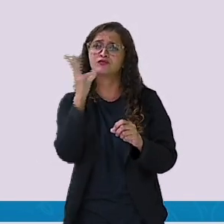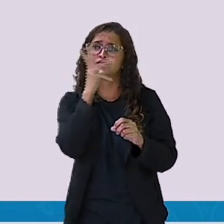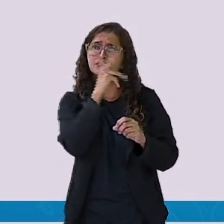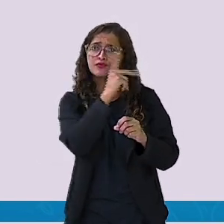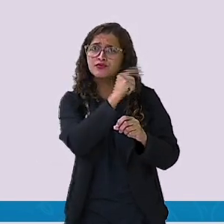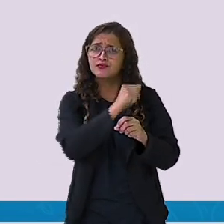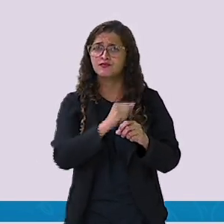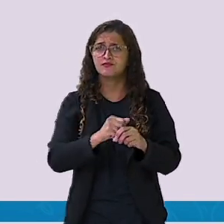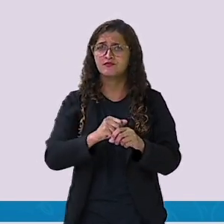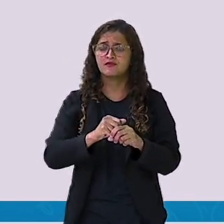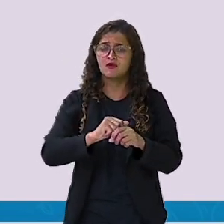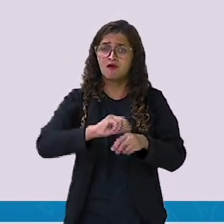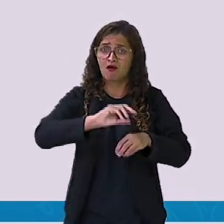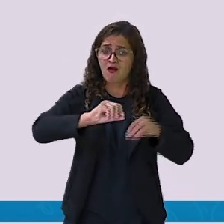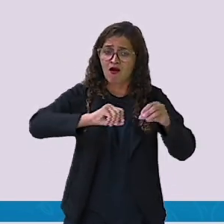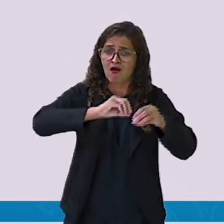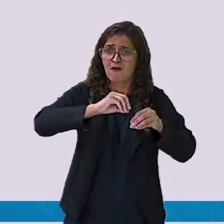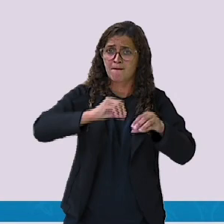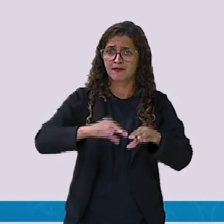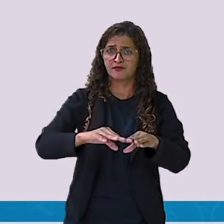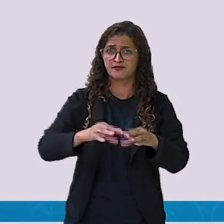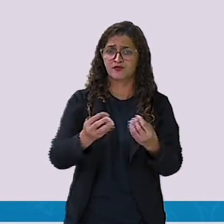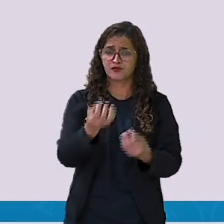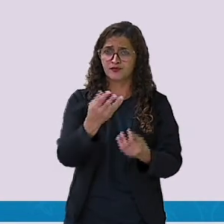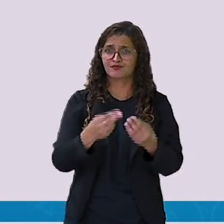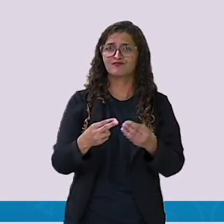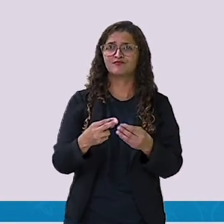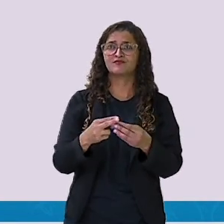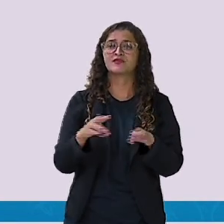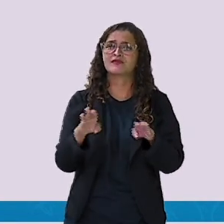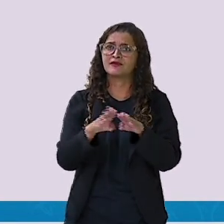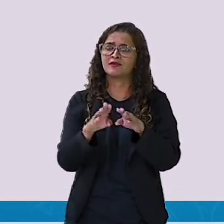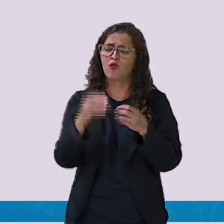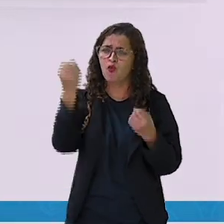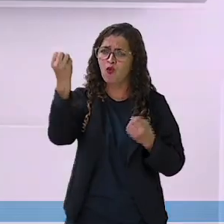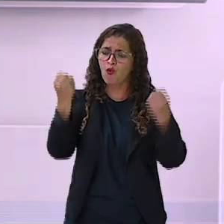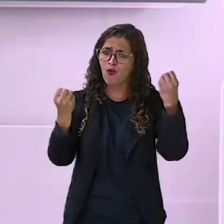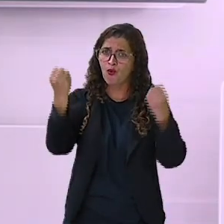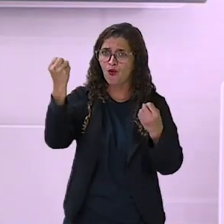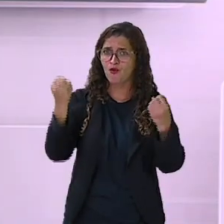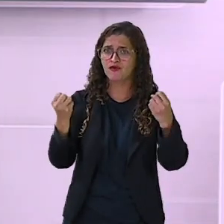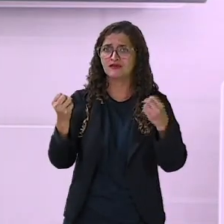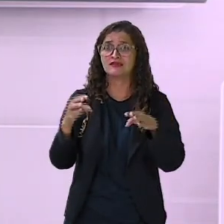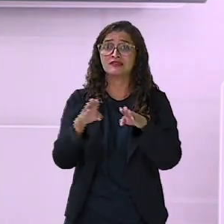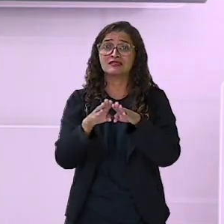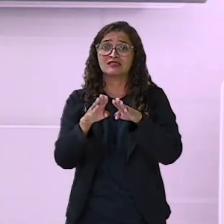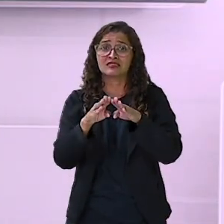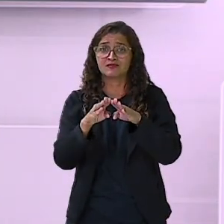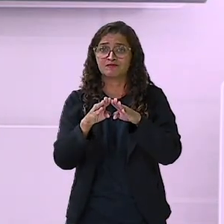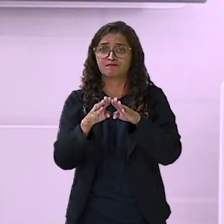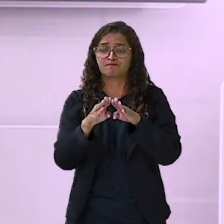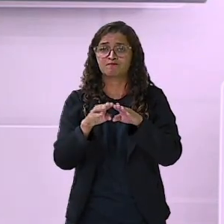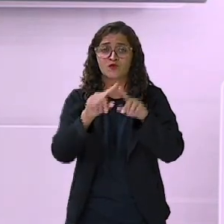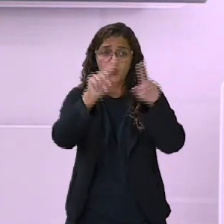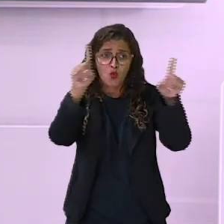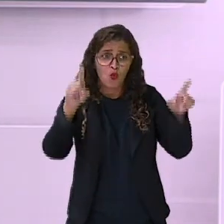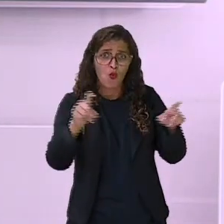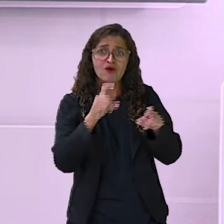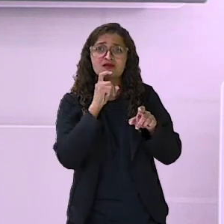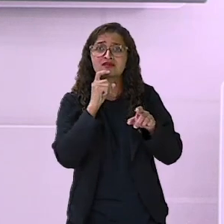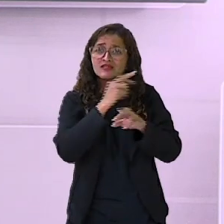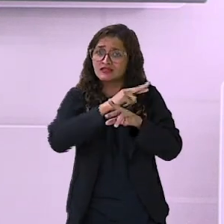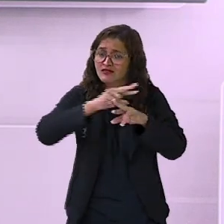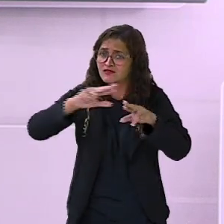como automóveis e eletrodomésticos. Então, pessoal, nós vamos parando por aqui. Espero que vocês